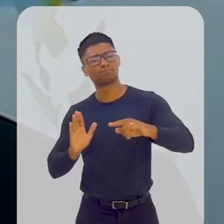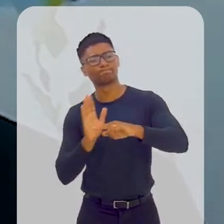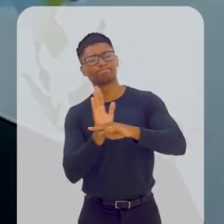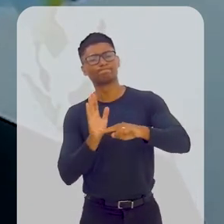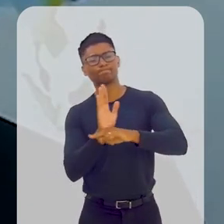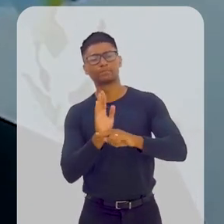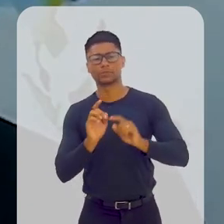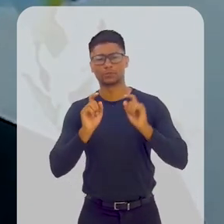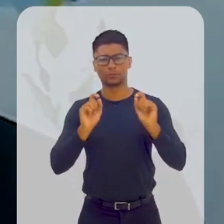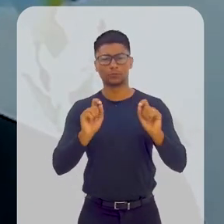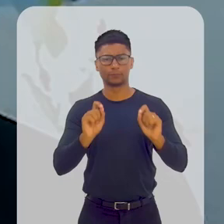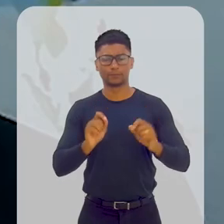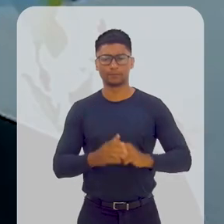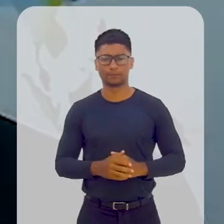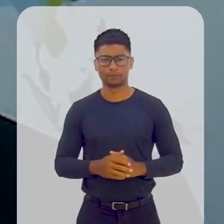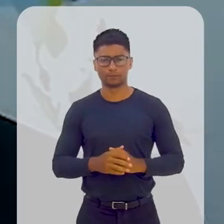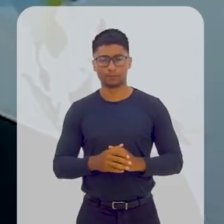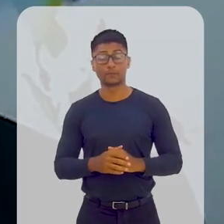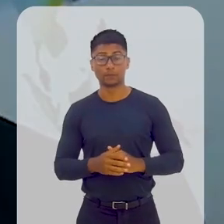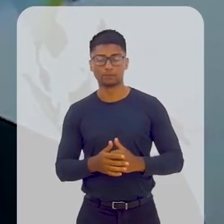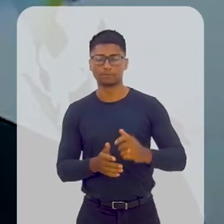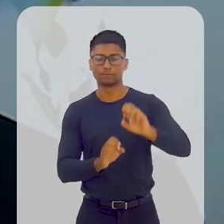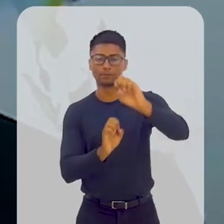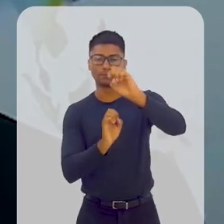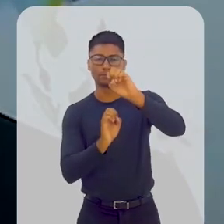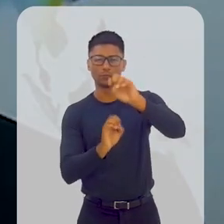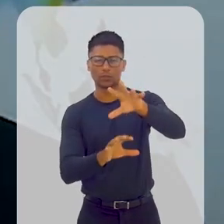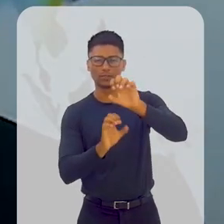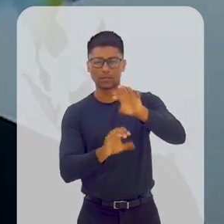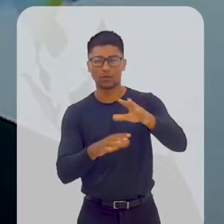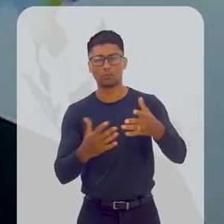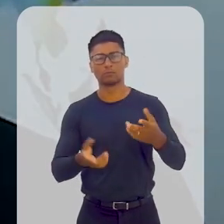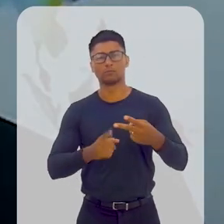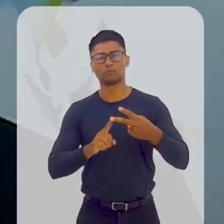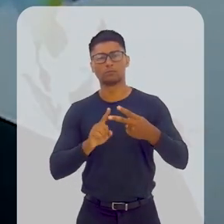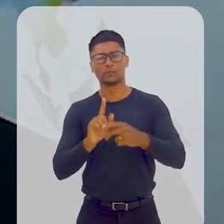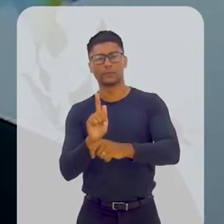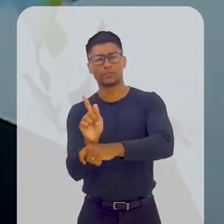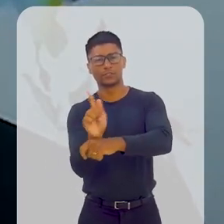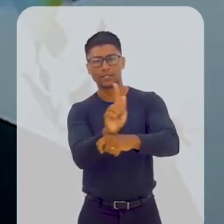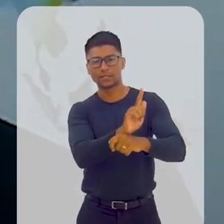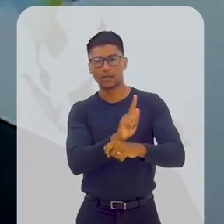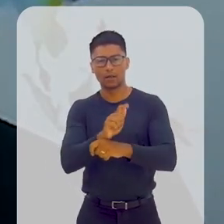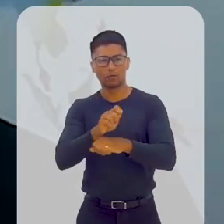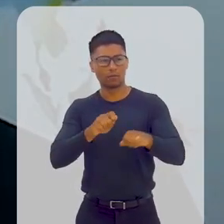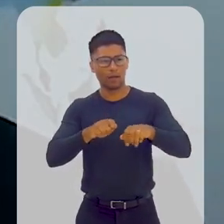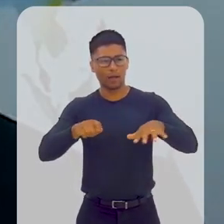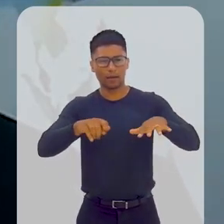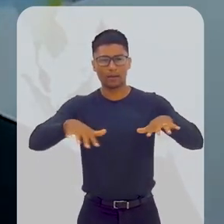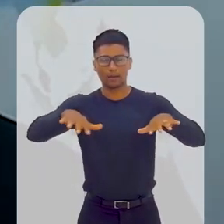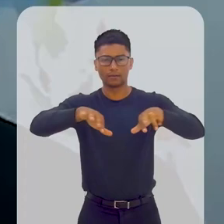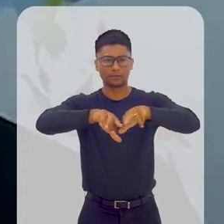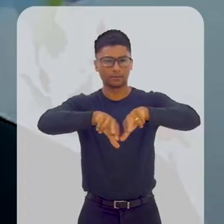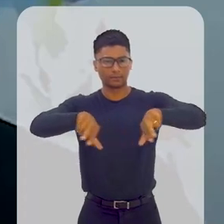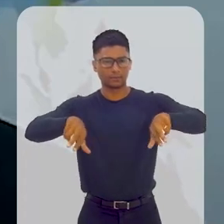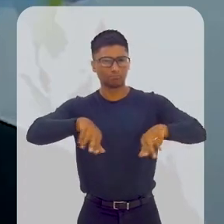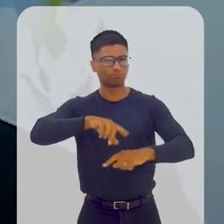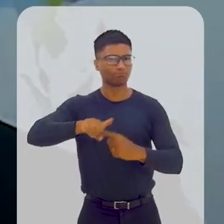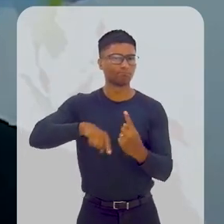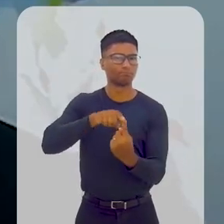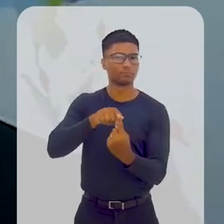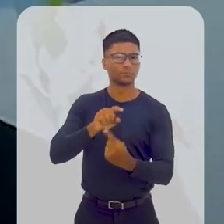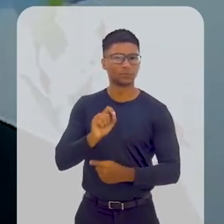a partir da educação, a partir da gestão em todos os setores, na